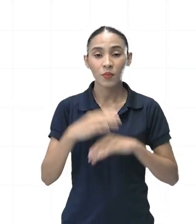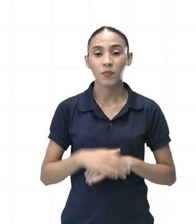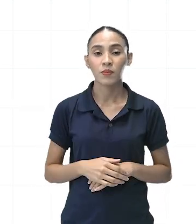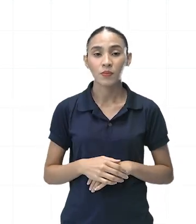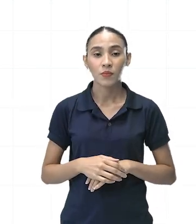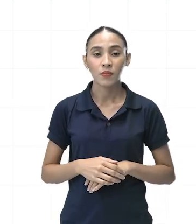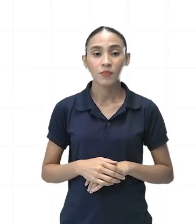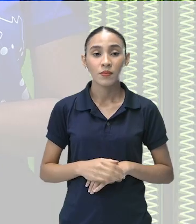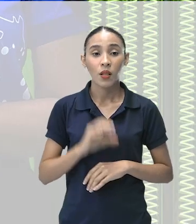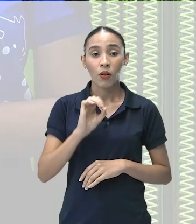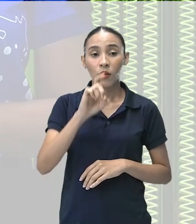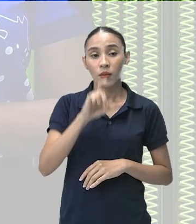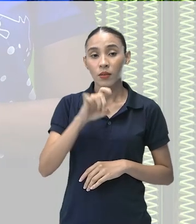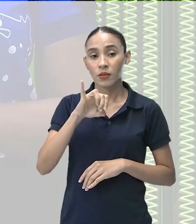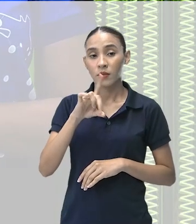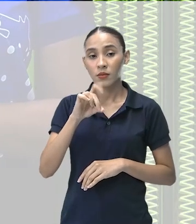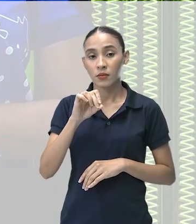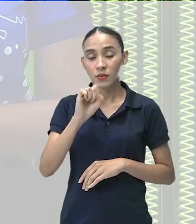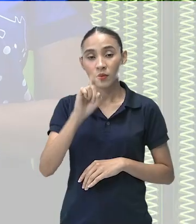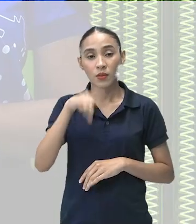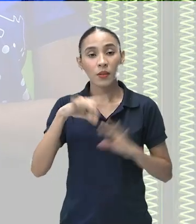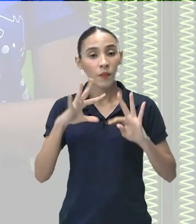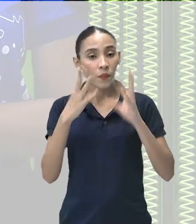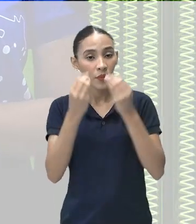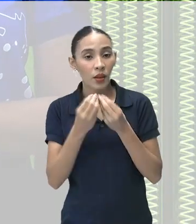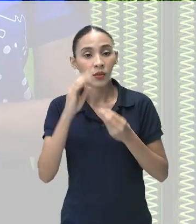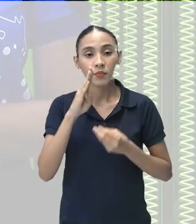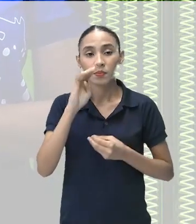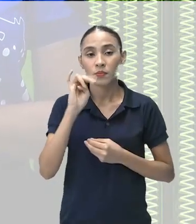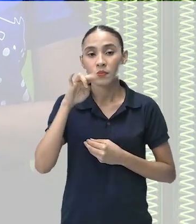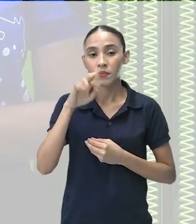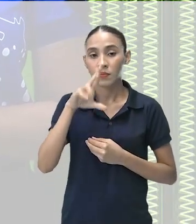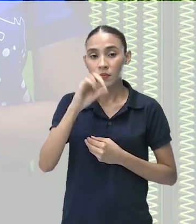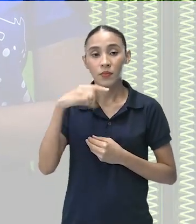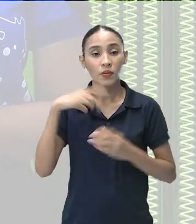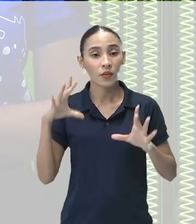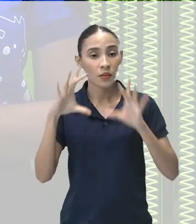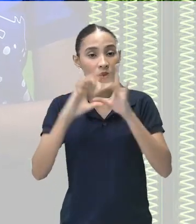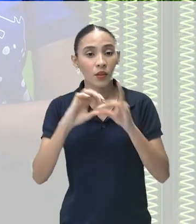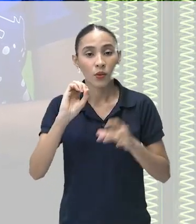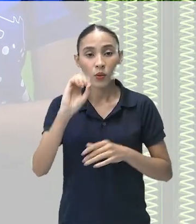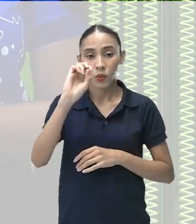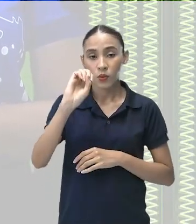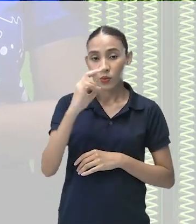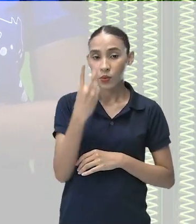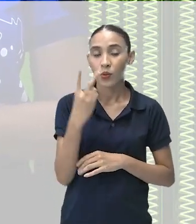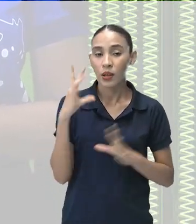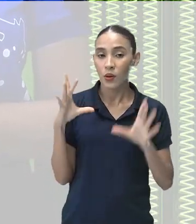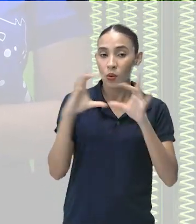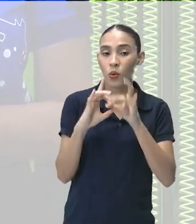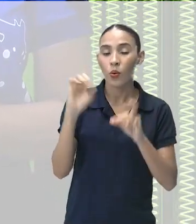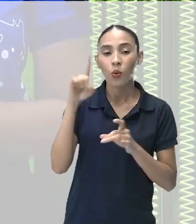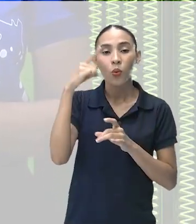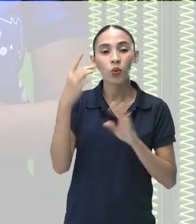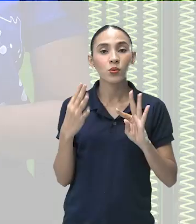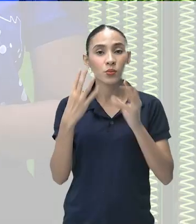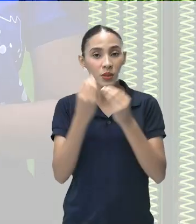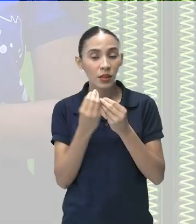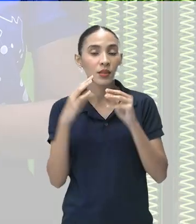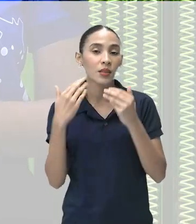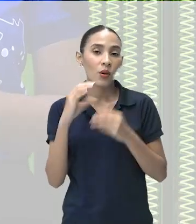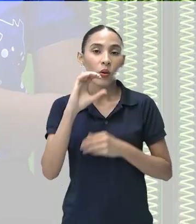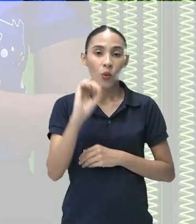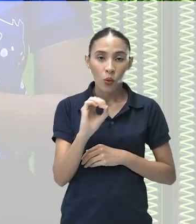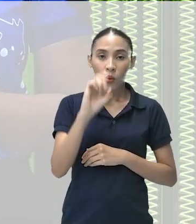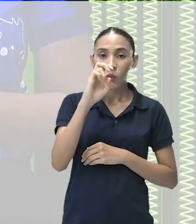Os óxidos, eles são compostos binários que contêm oxigênio ligado a outro elemento, ou seja, sempre vai